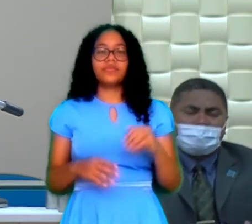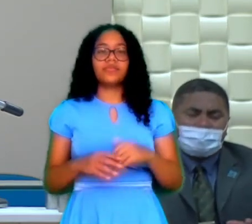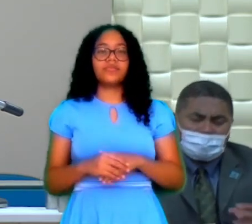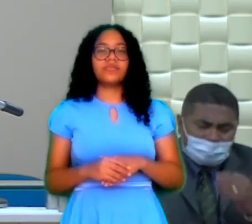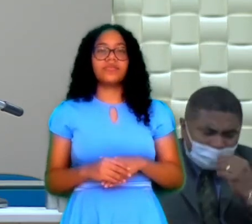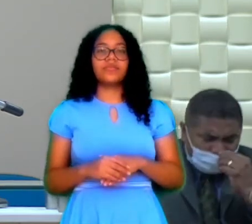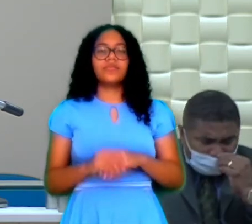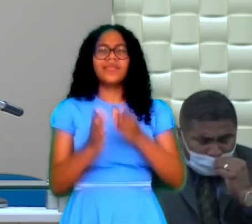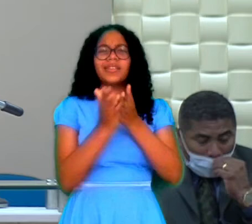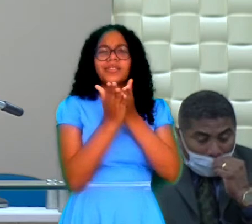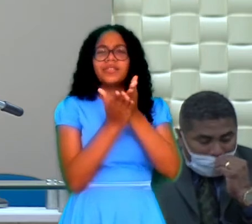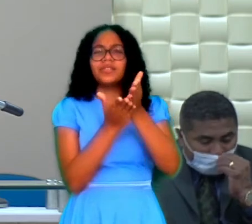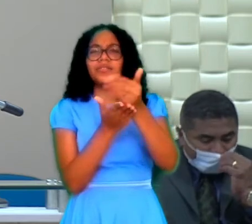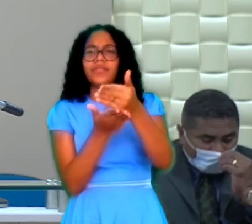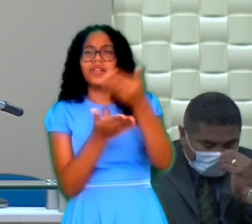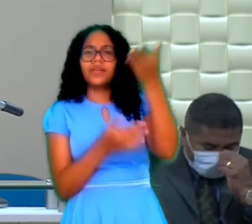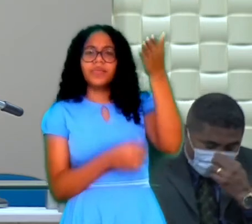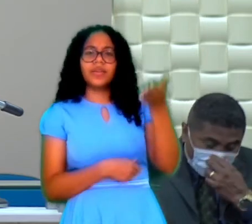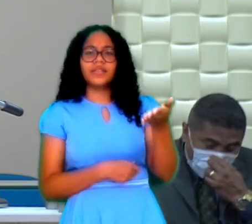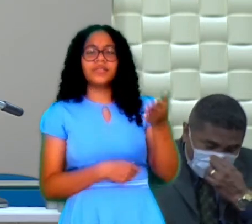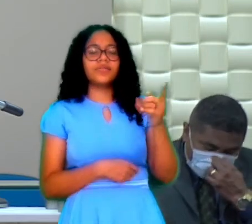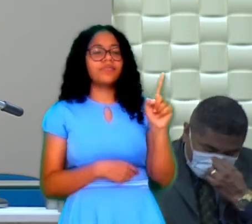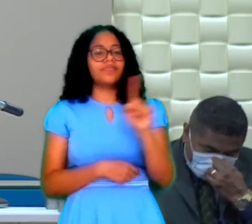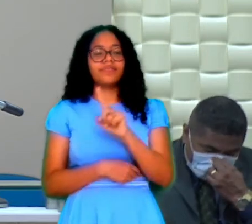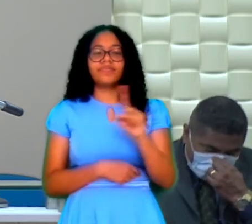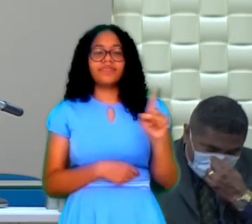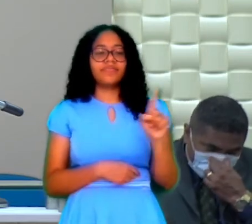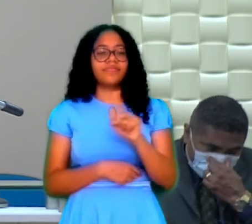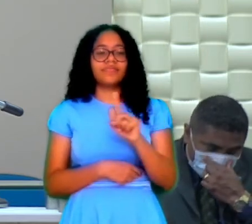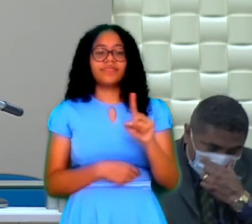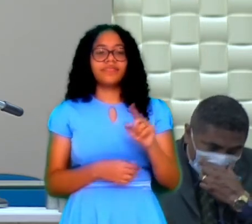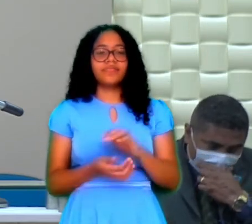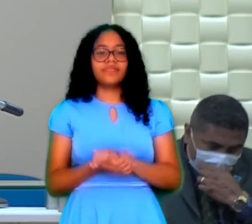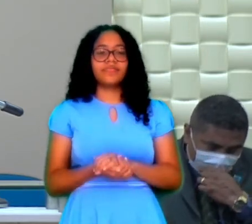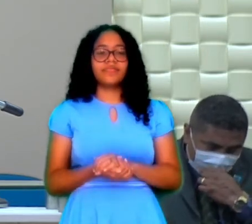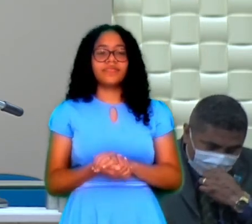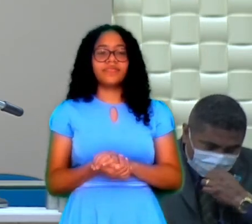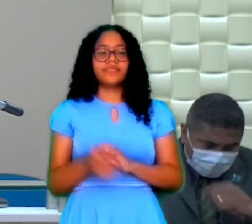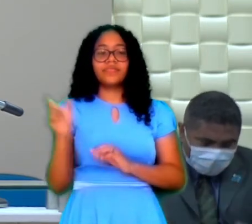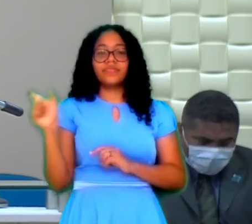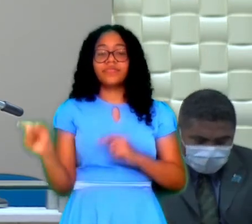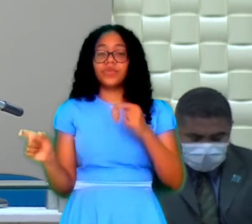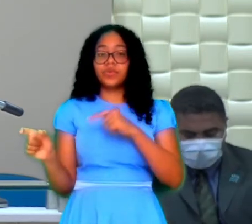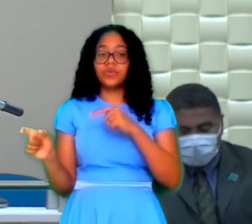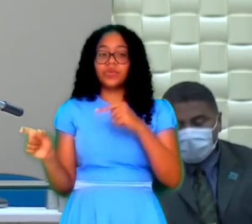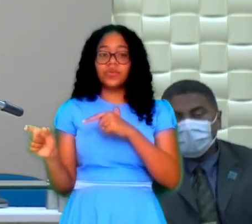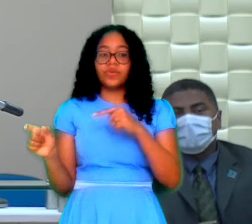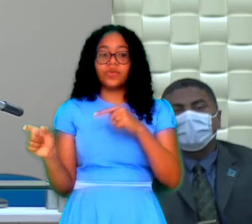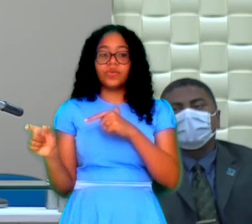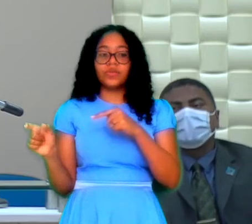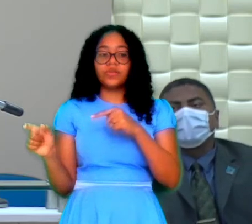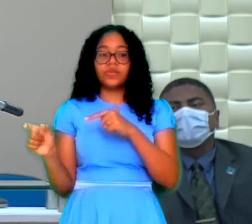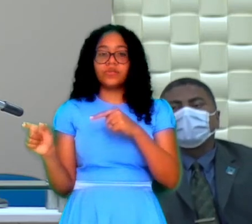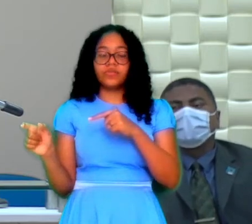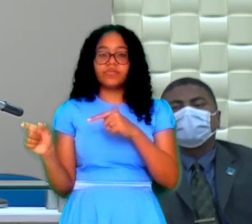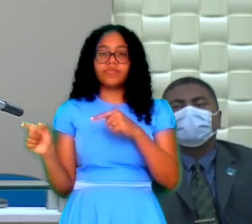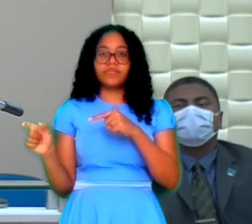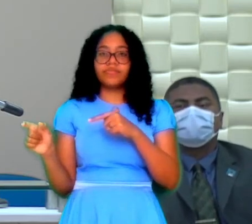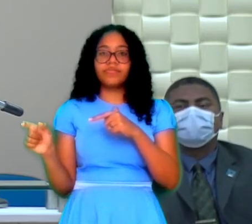problemático, você pode reconhecer que você está causando prejuízo, você pode reconhecer que você é a pedra